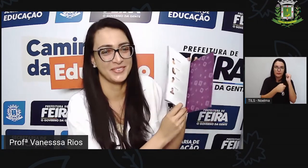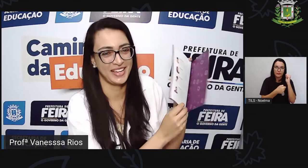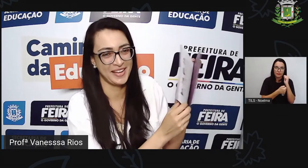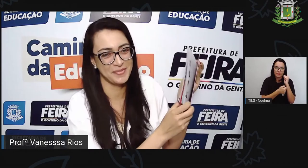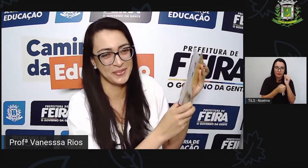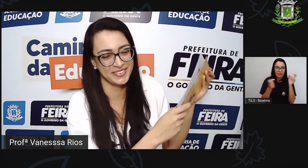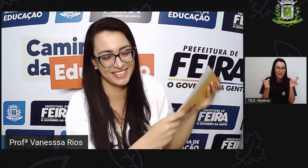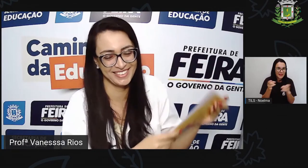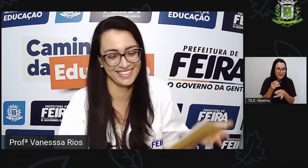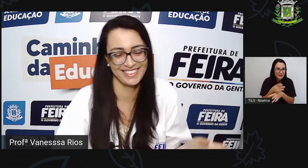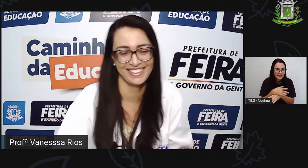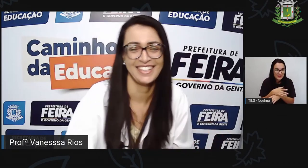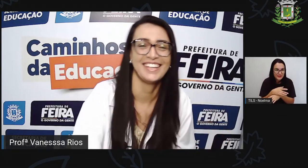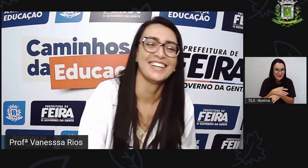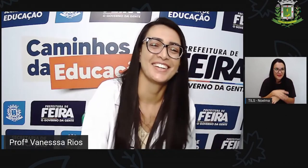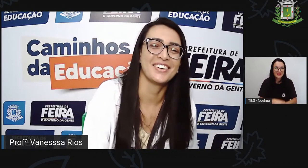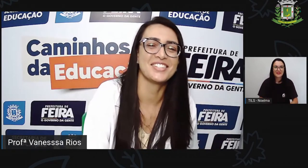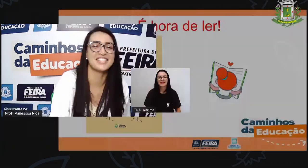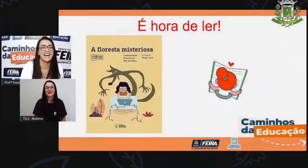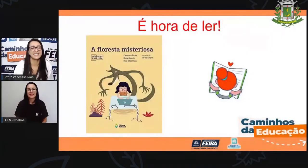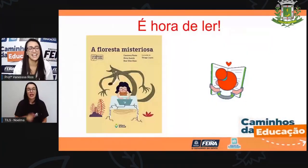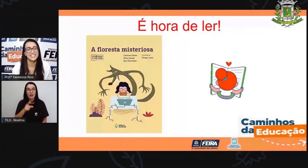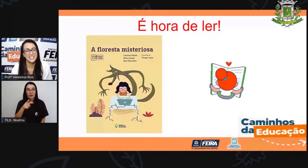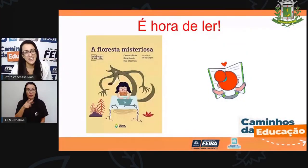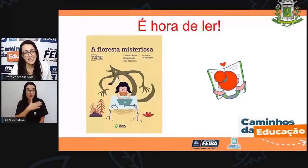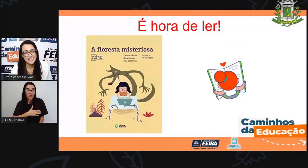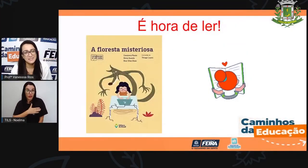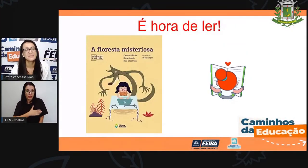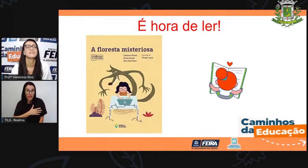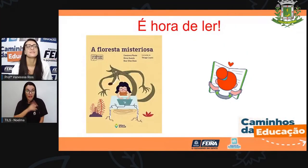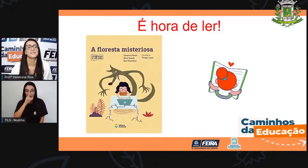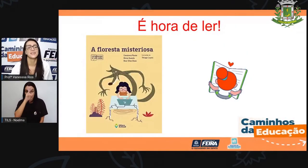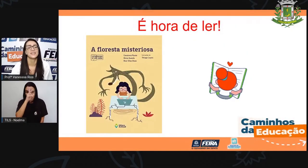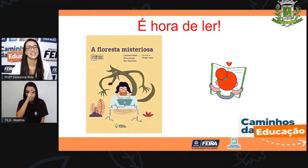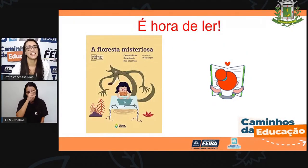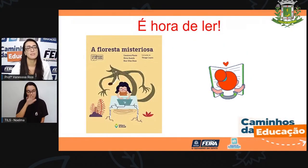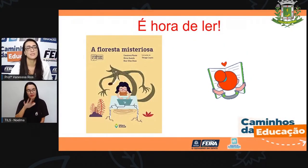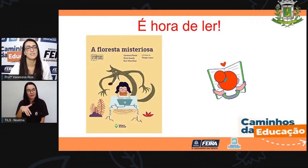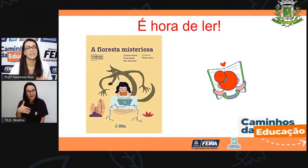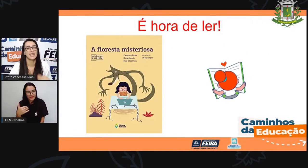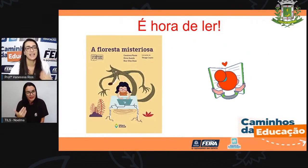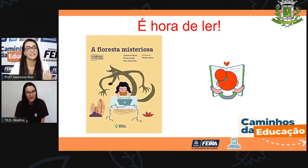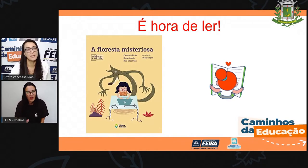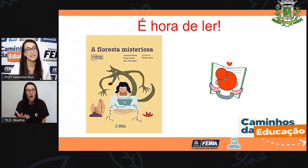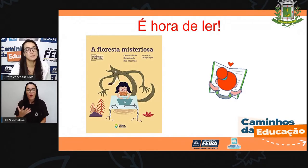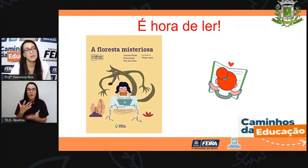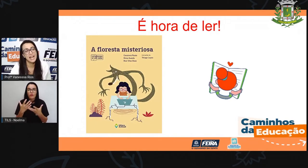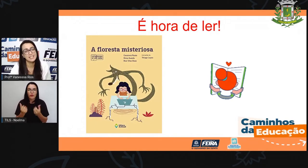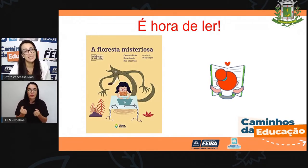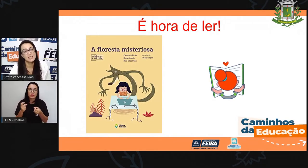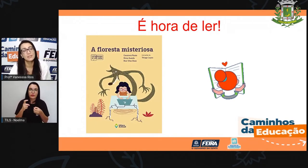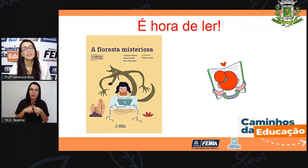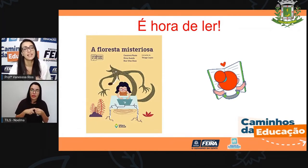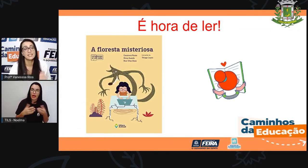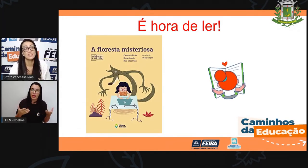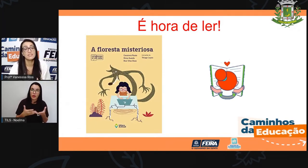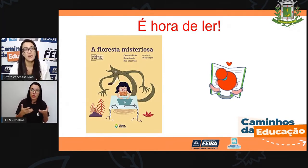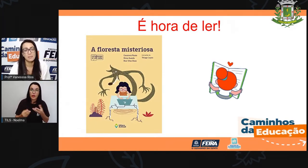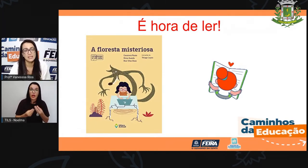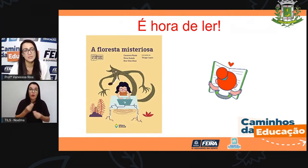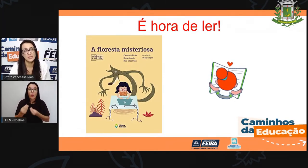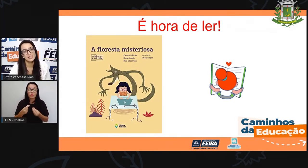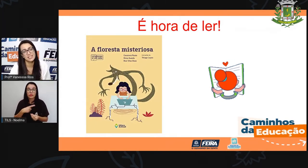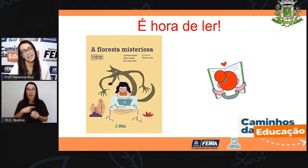Pronto, acabou. Gostaram da história? Pois é, vamos voltar então à exploração das